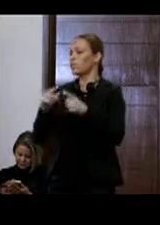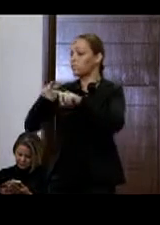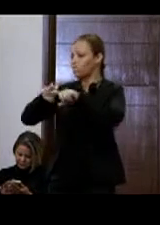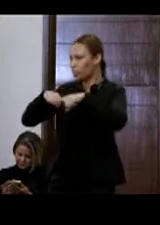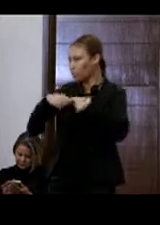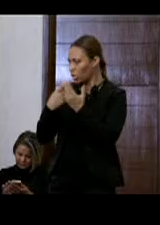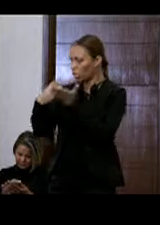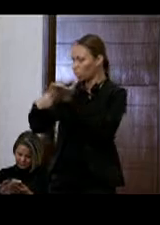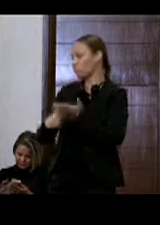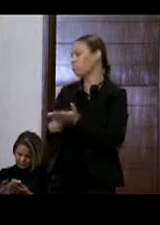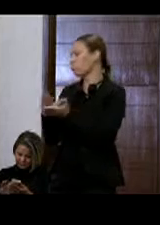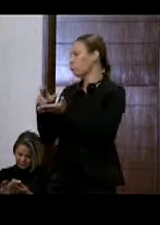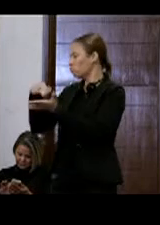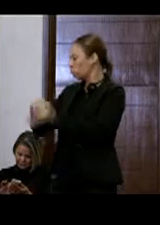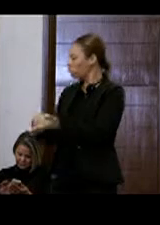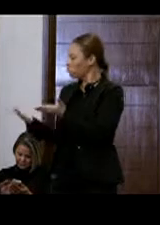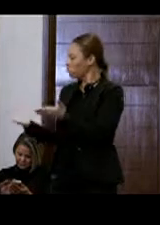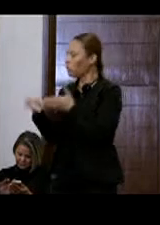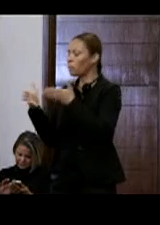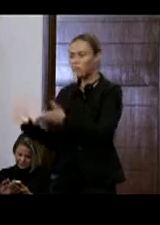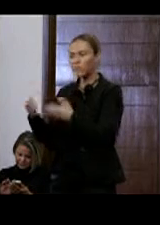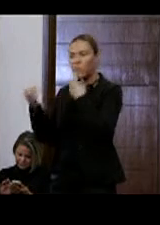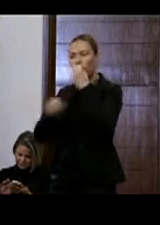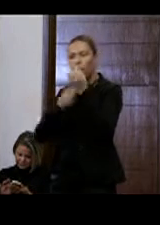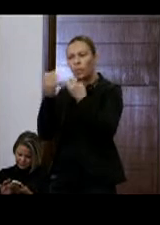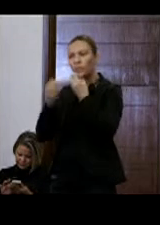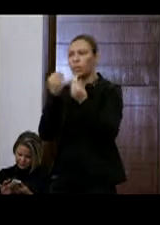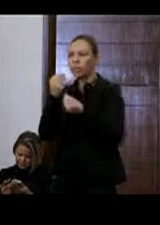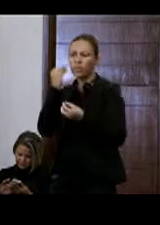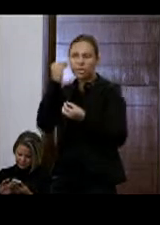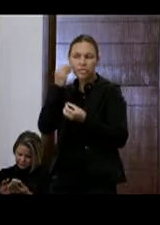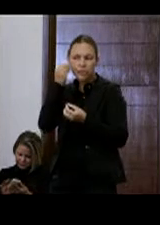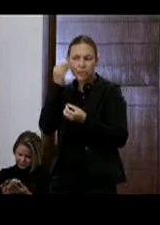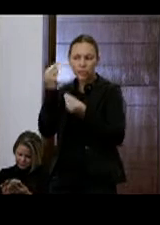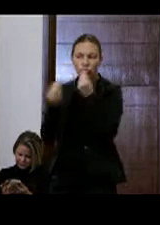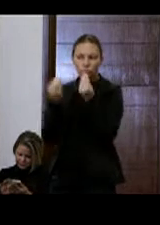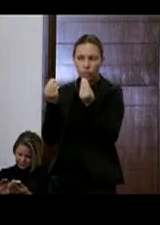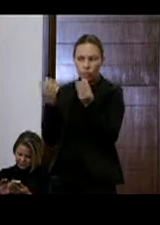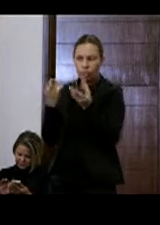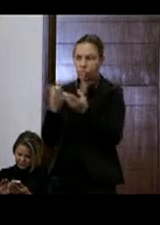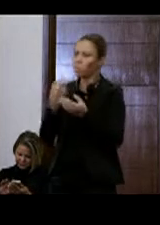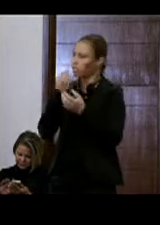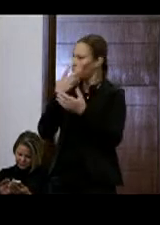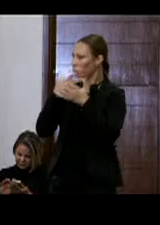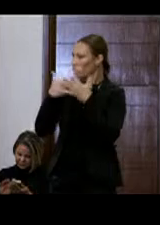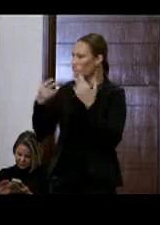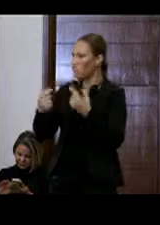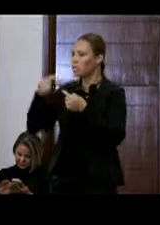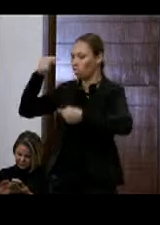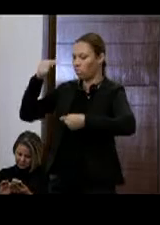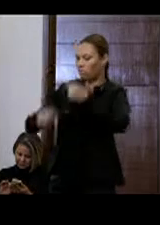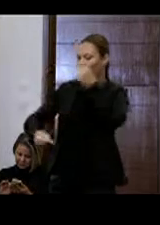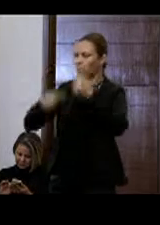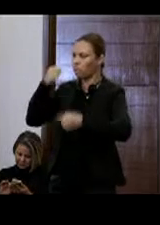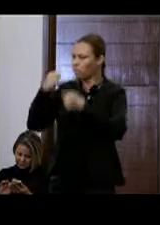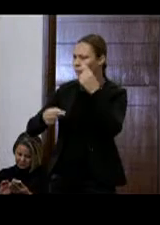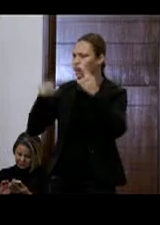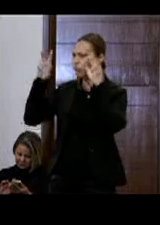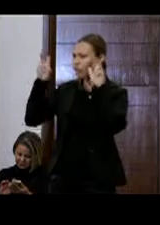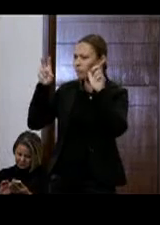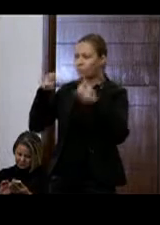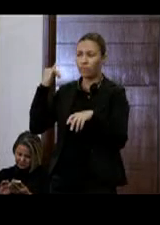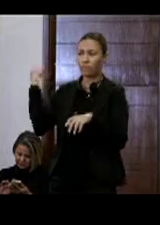nós convidamos ele para estar aqui e contar um pouquinho da nossa experiência, né? Uma das boas coisas de fazer um debate de um tema tão